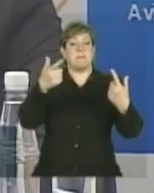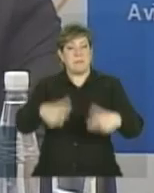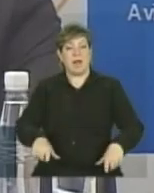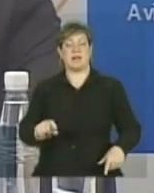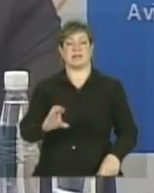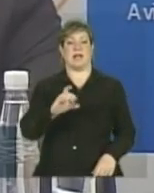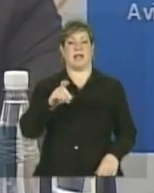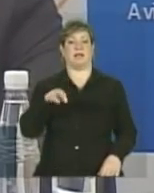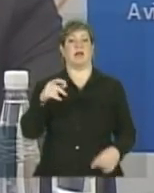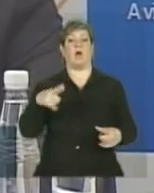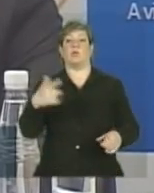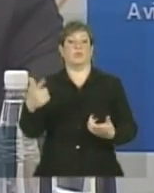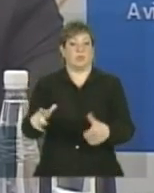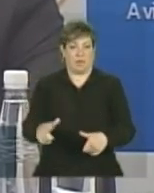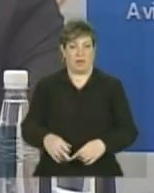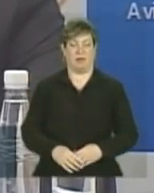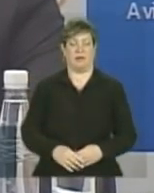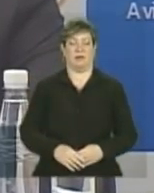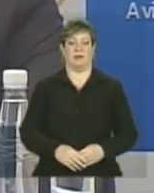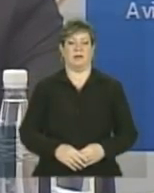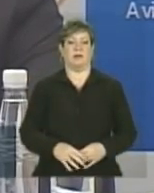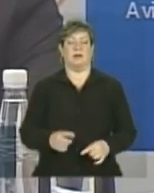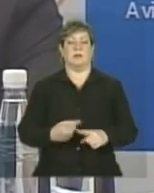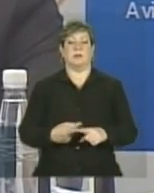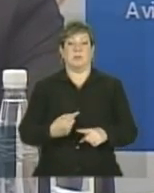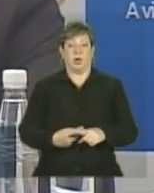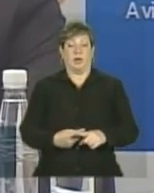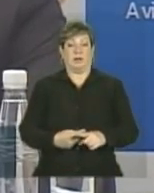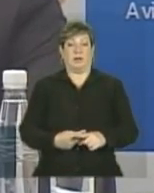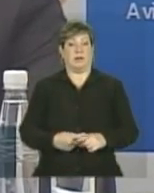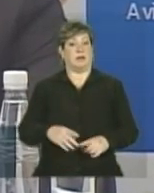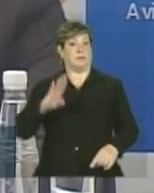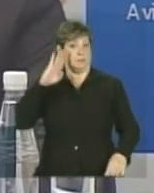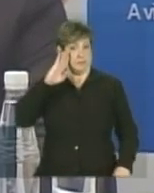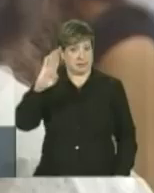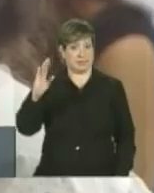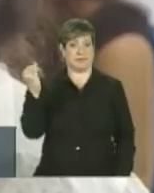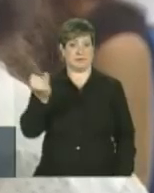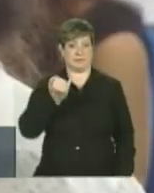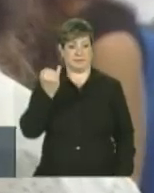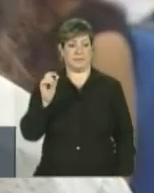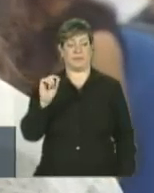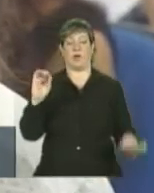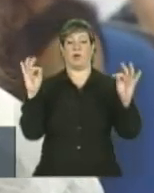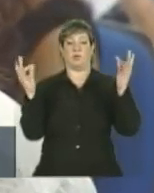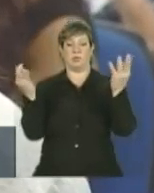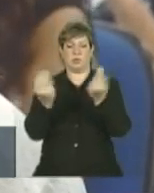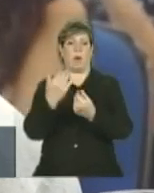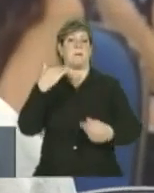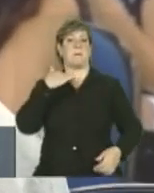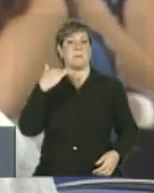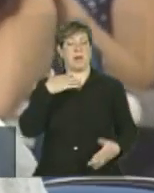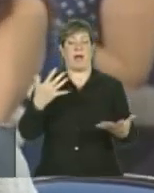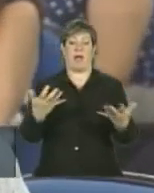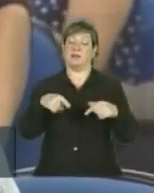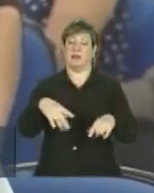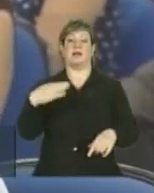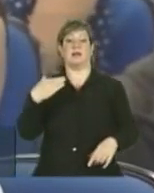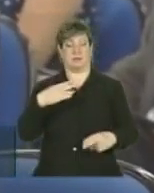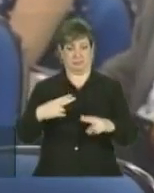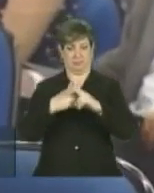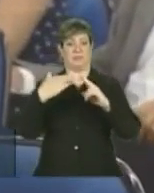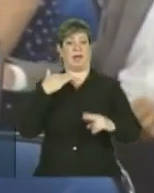não possui. Porque é fundamental, e toda instituição financeira quer, e a Caixa quer,